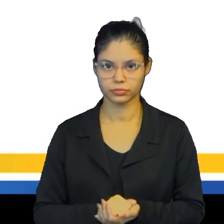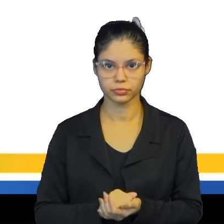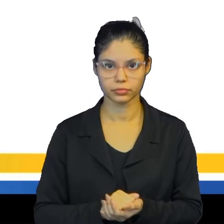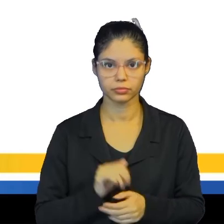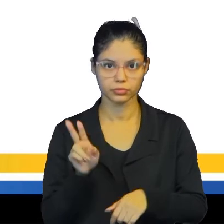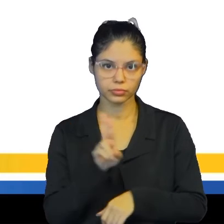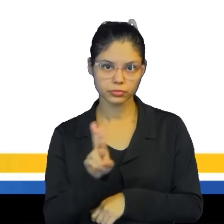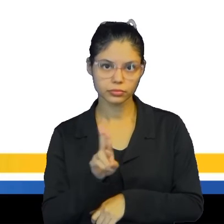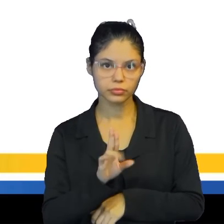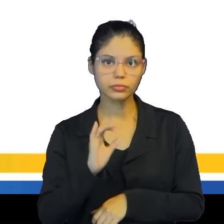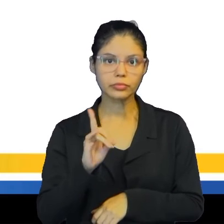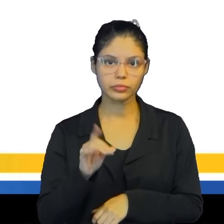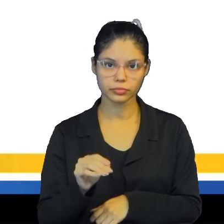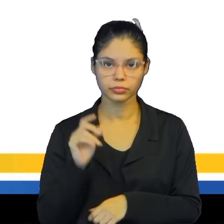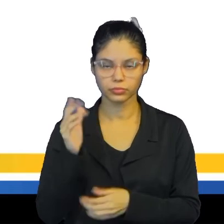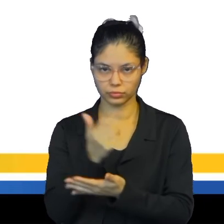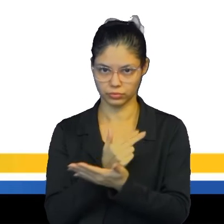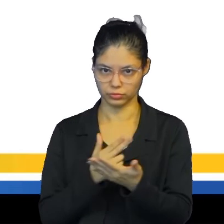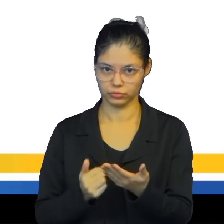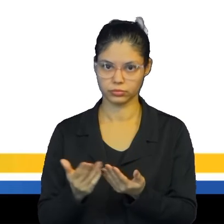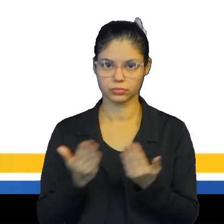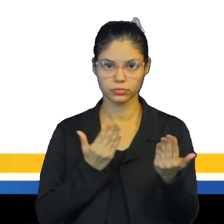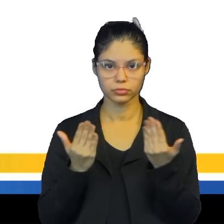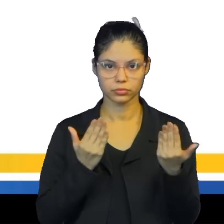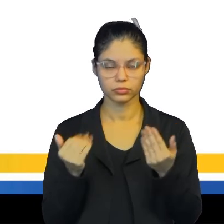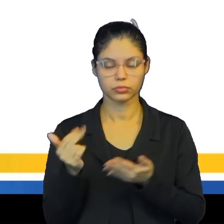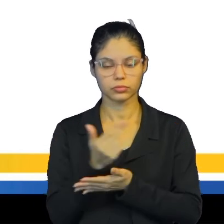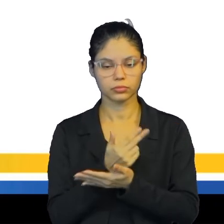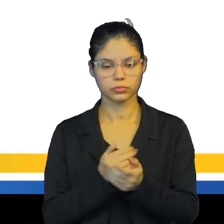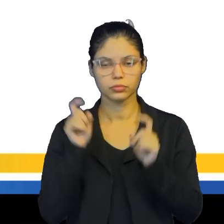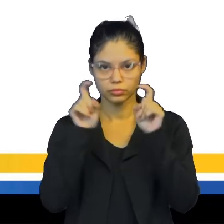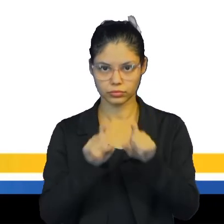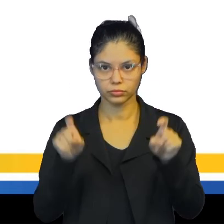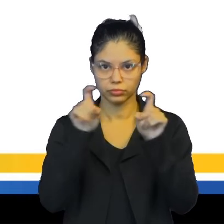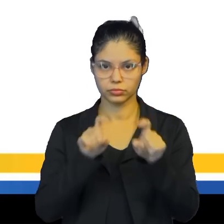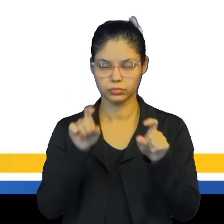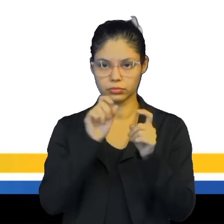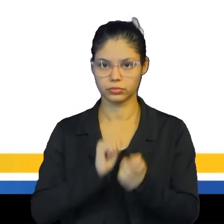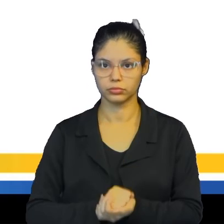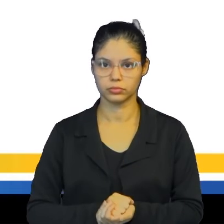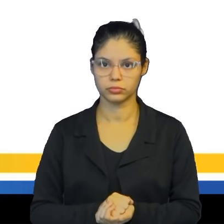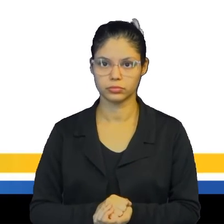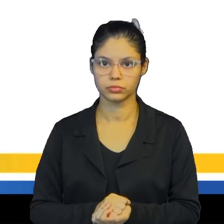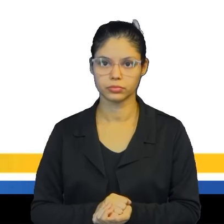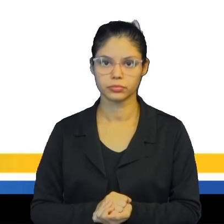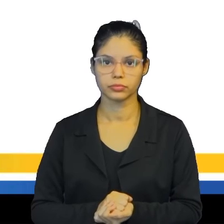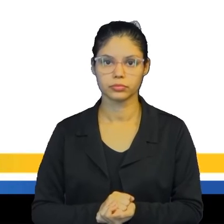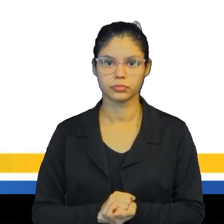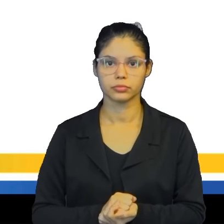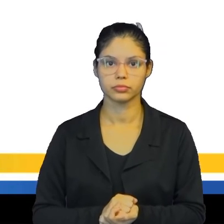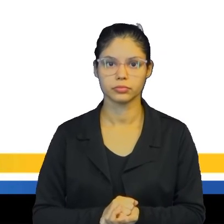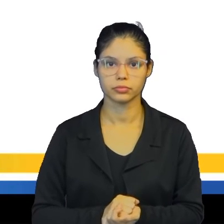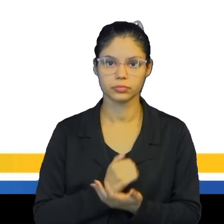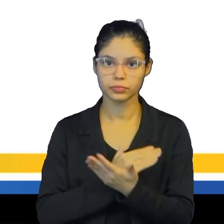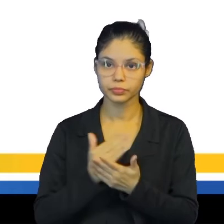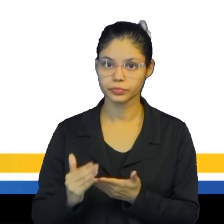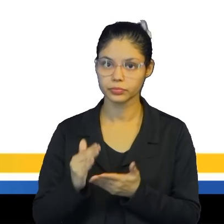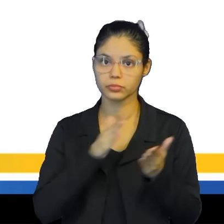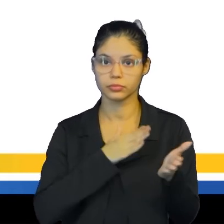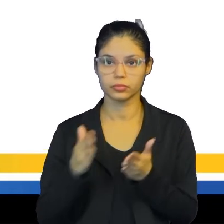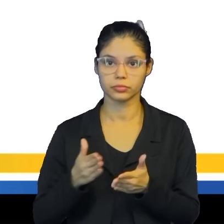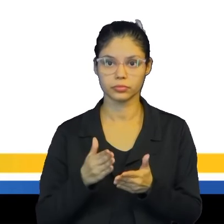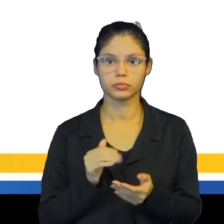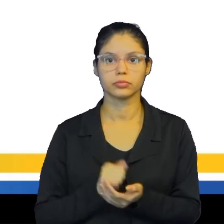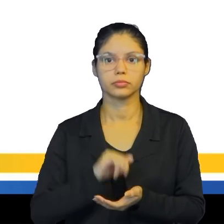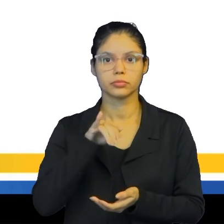o chamado CAD, é o desenho auxiliado por computador, em inglês Computer Aided Design, é iniciada a